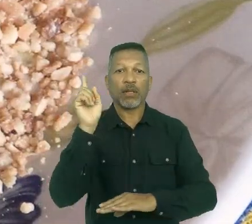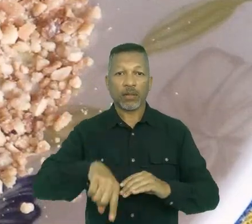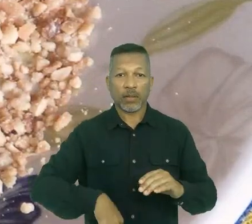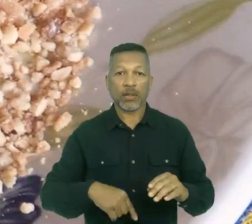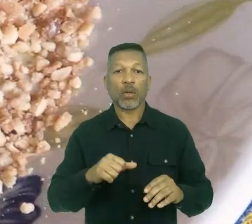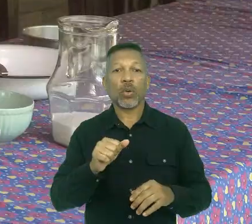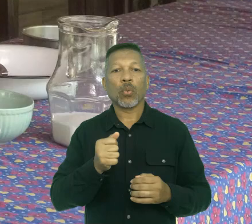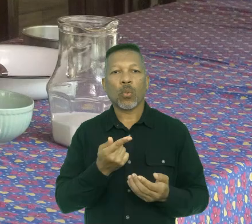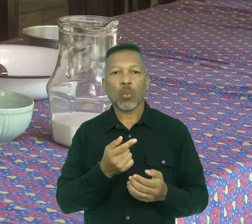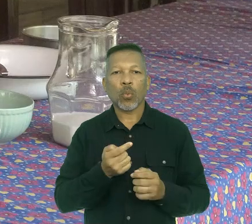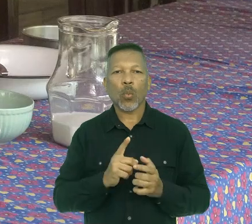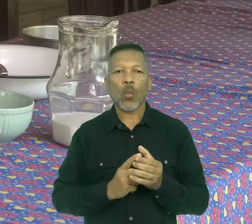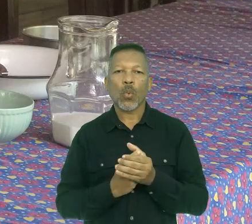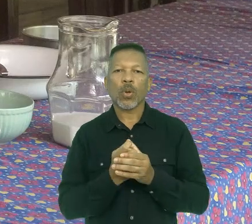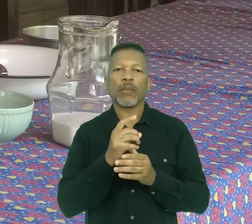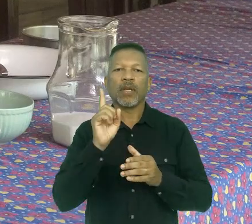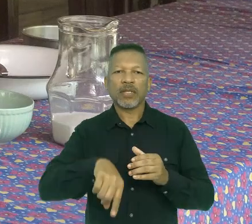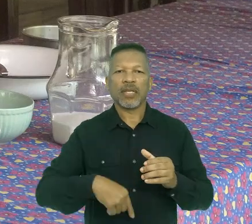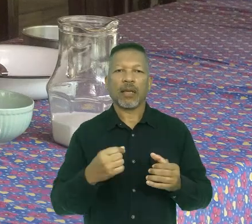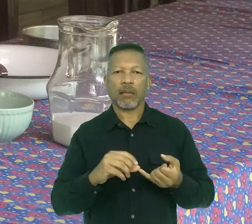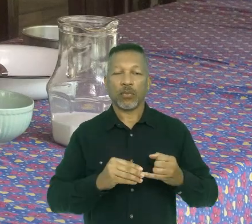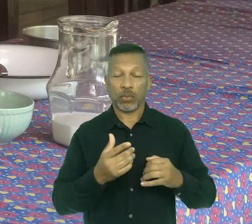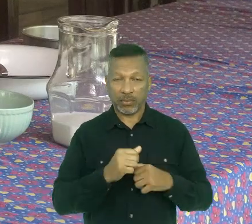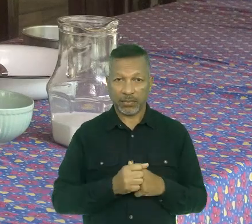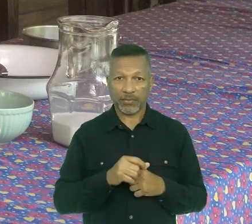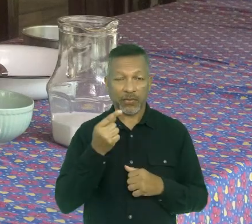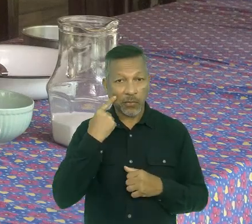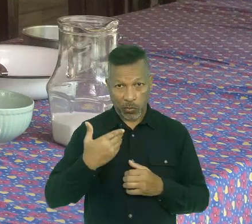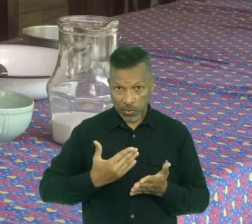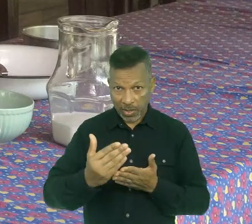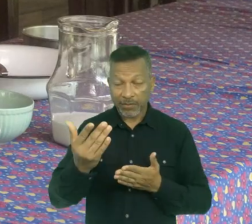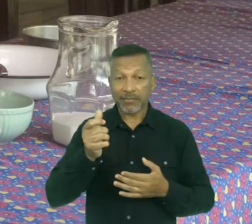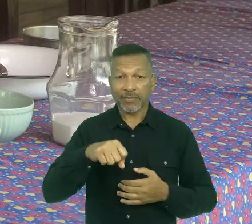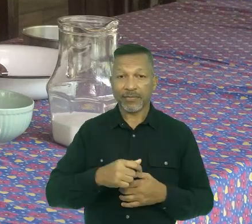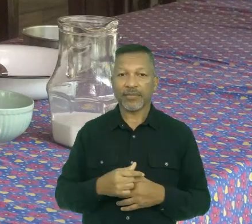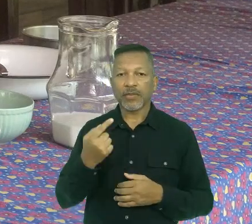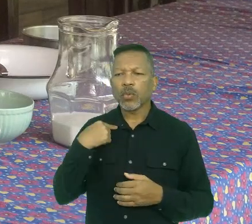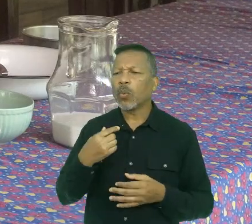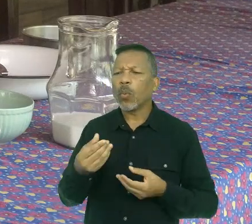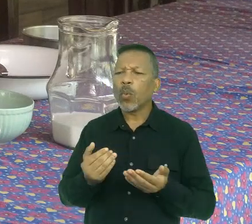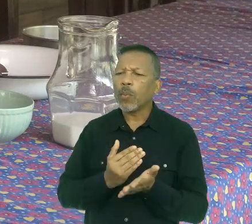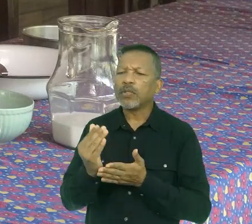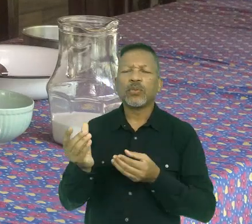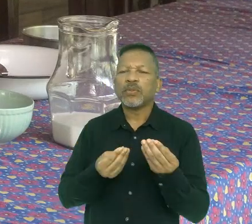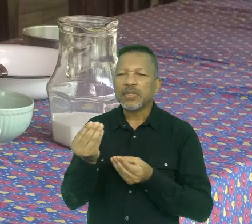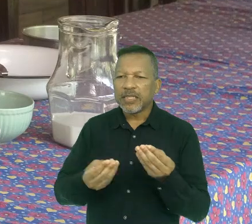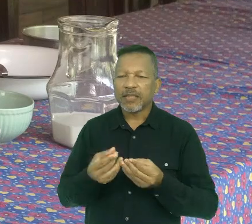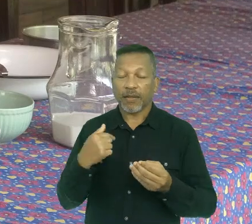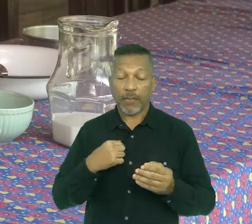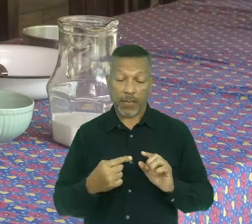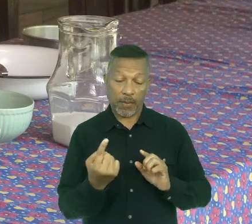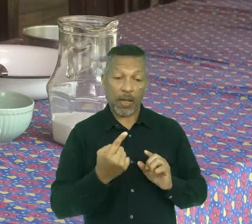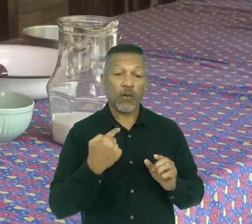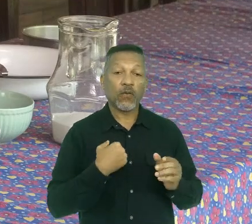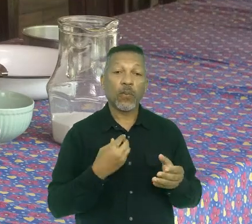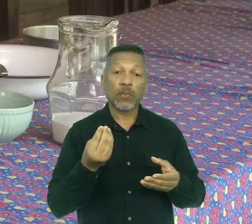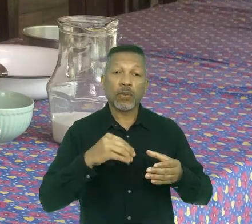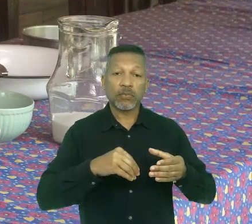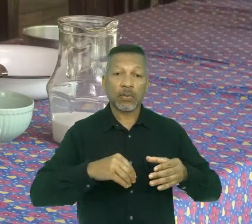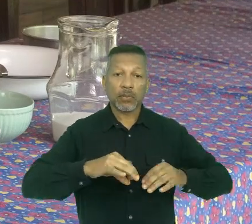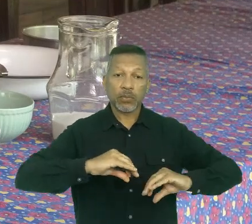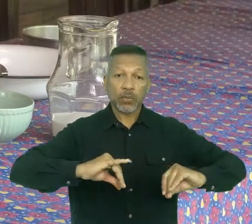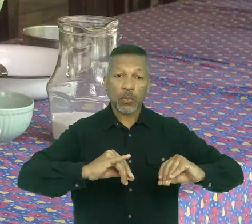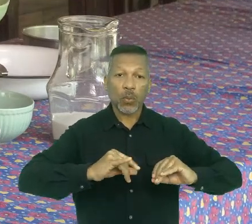de amendoim. Vamos lá então? Vamos nessa. Qual que é o primeiro passo? Primeiro passo eu vou colocar o